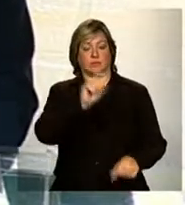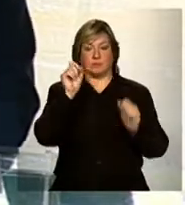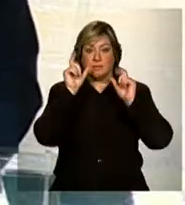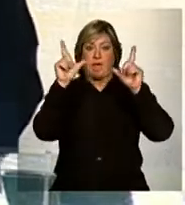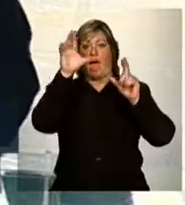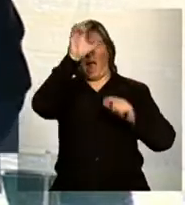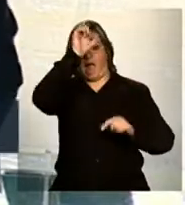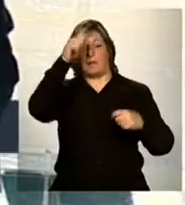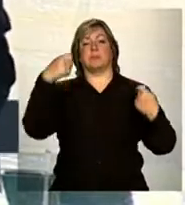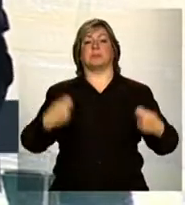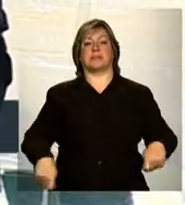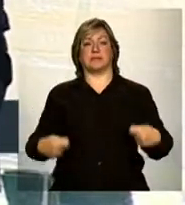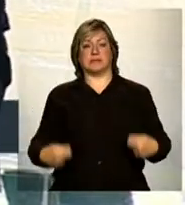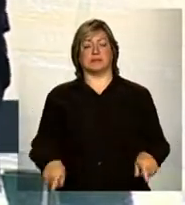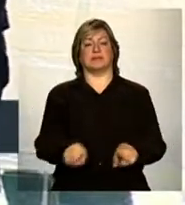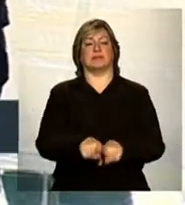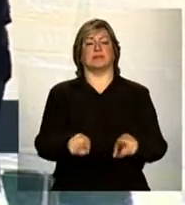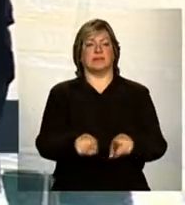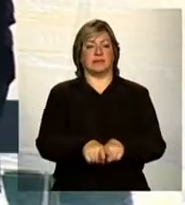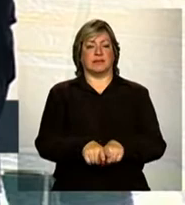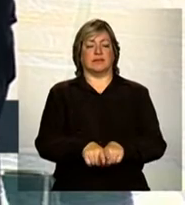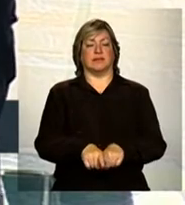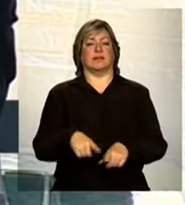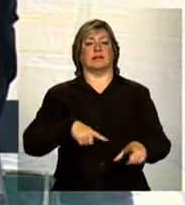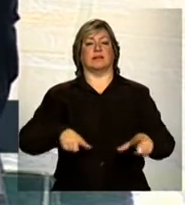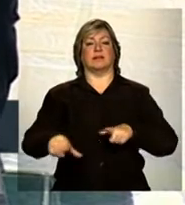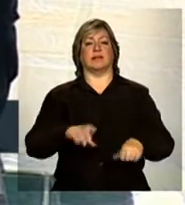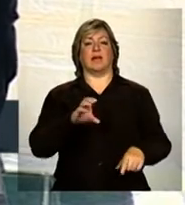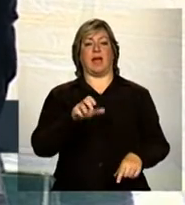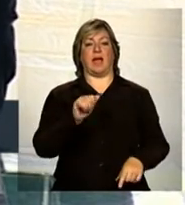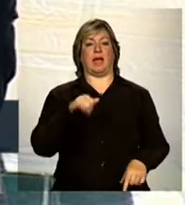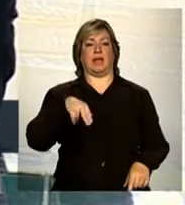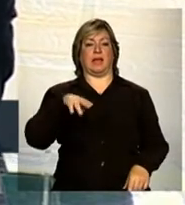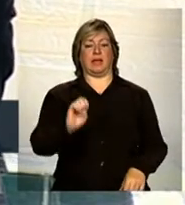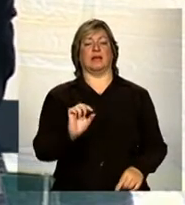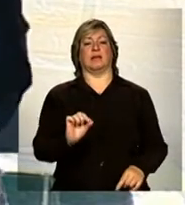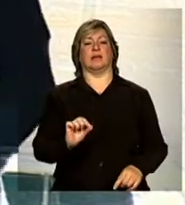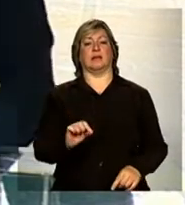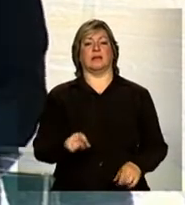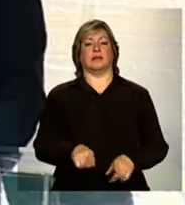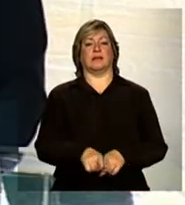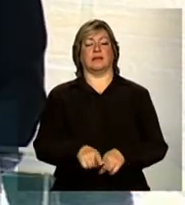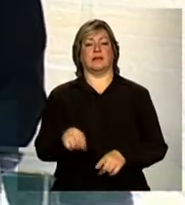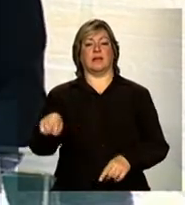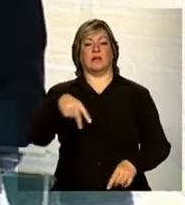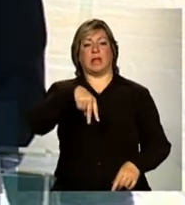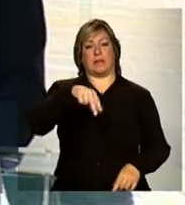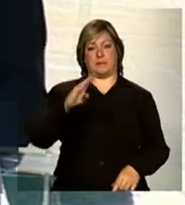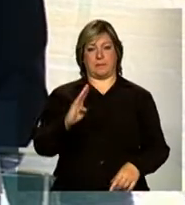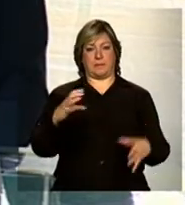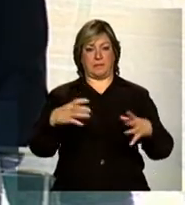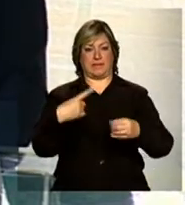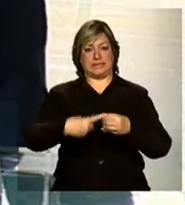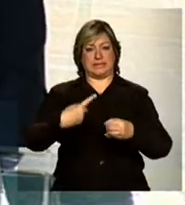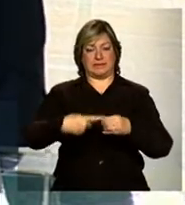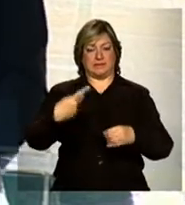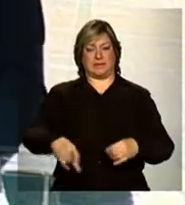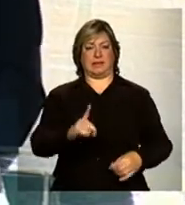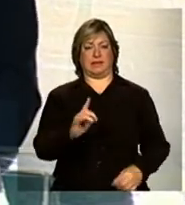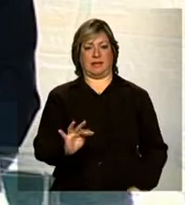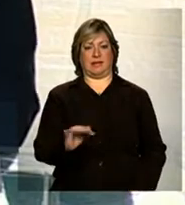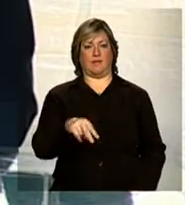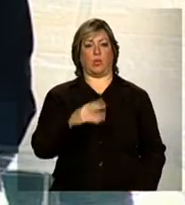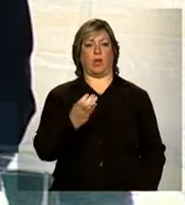específica anunciar de não cair aqui de Núcleo Bandeirante e também